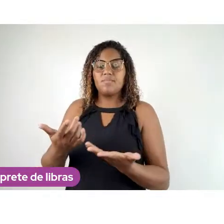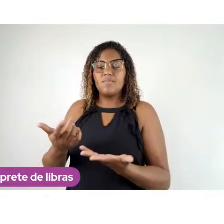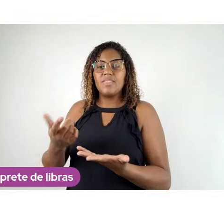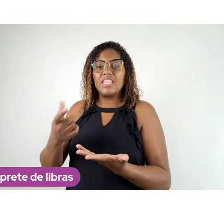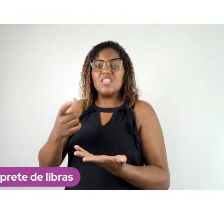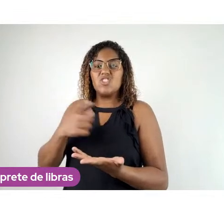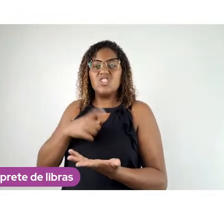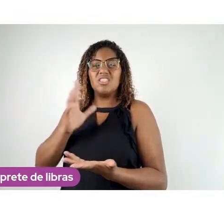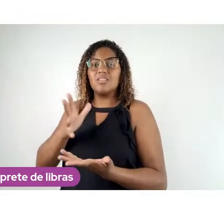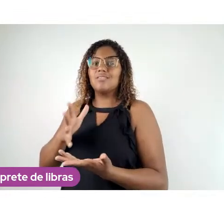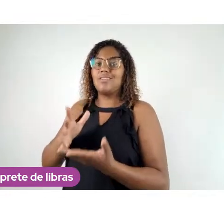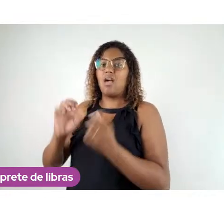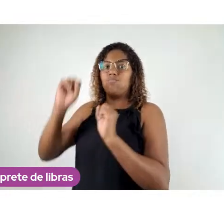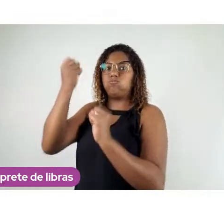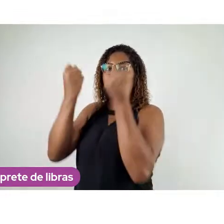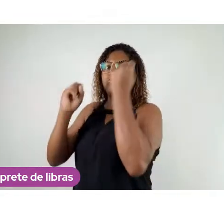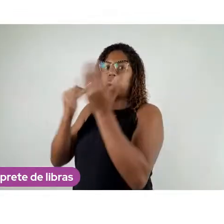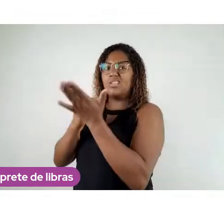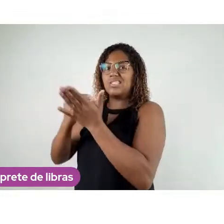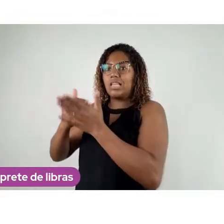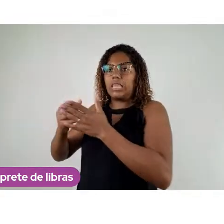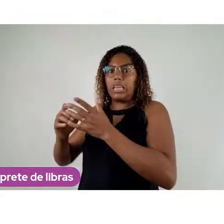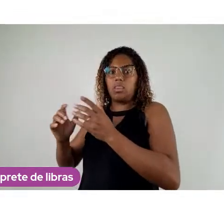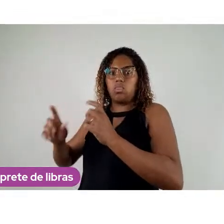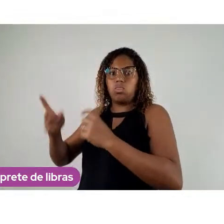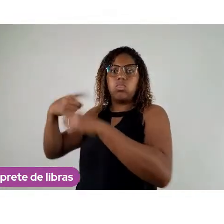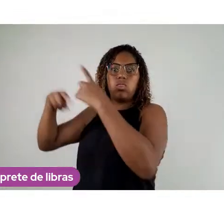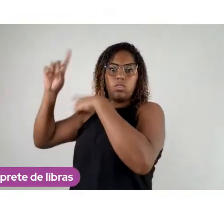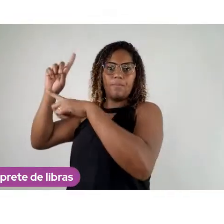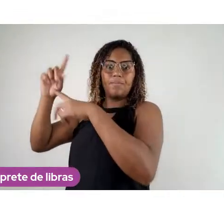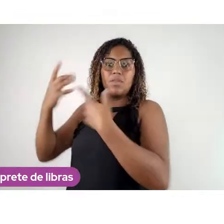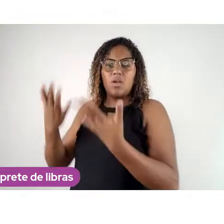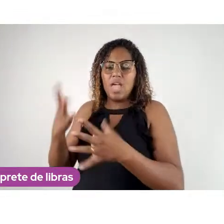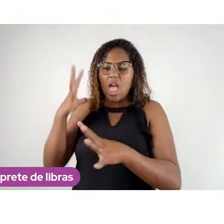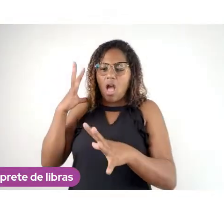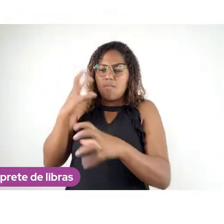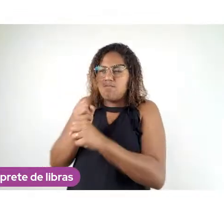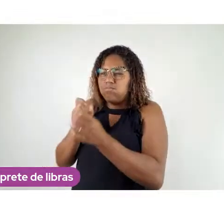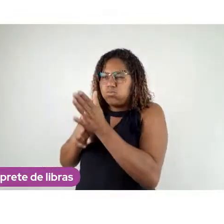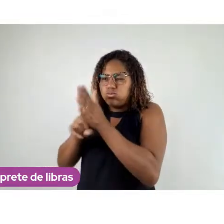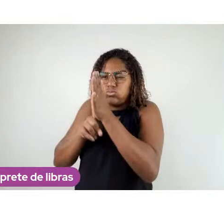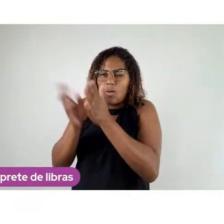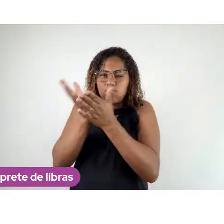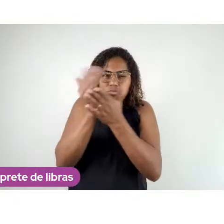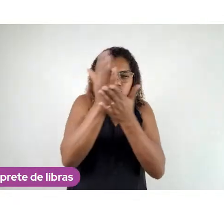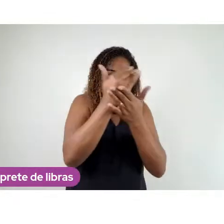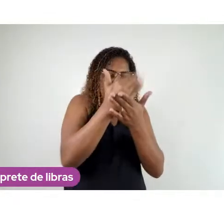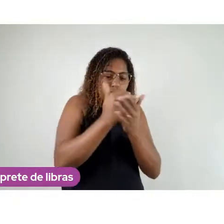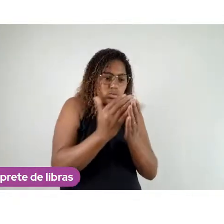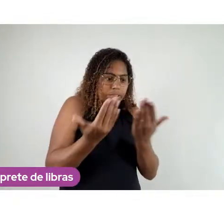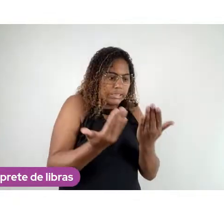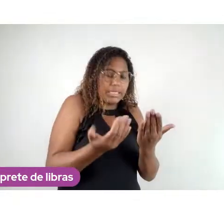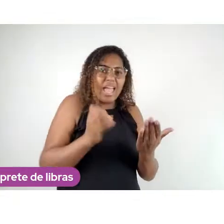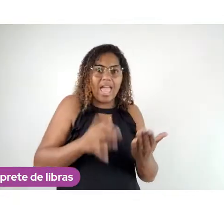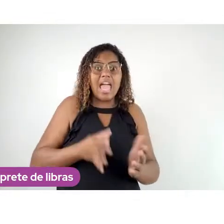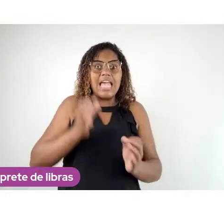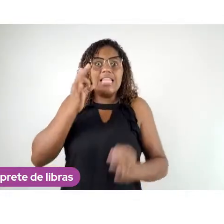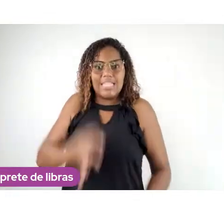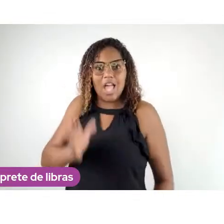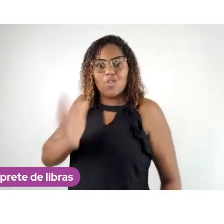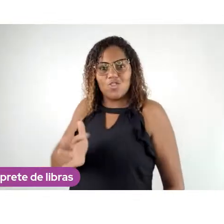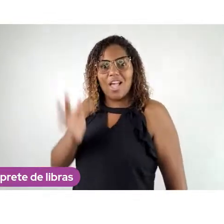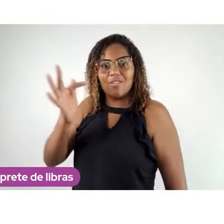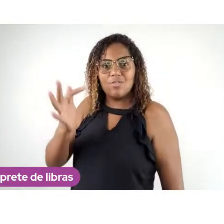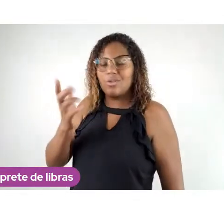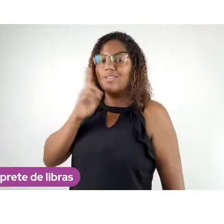Revolução Industrial. Esses cálculos, eles, obviamente, eles não eram tão precisos quanto o que a gente tem hoje, mas